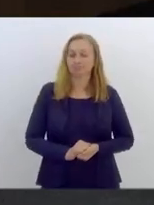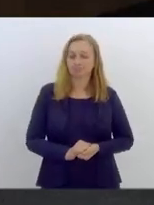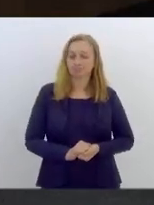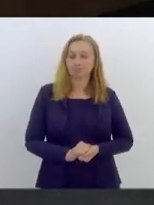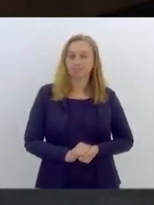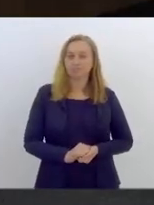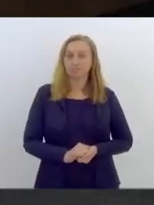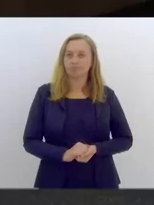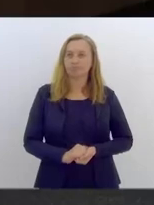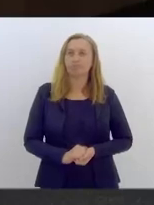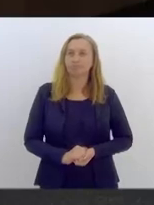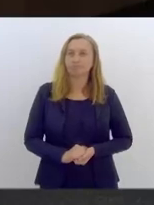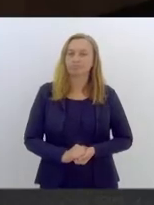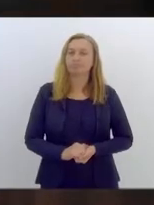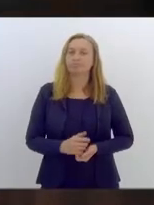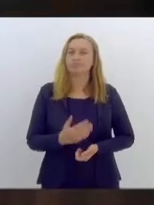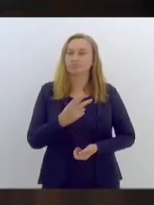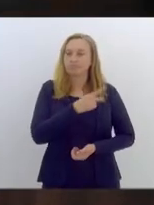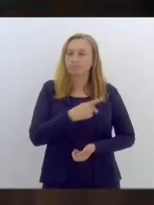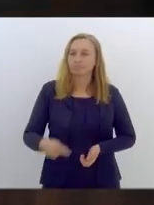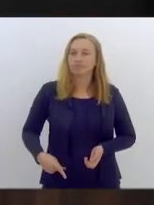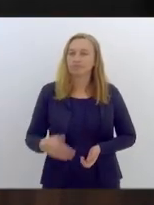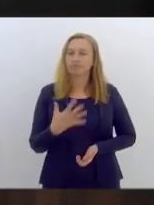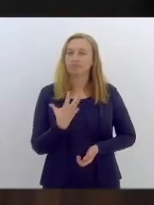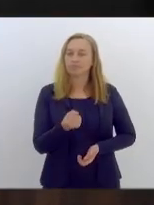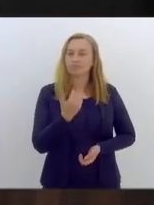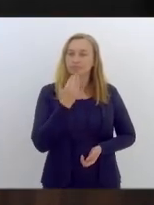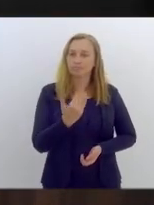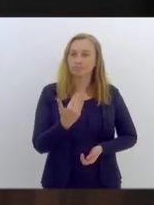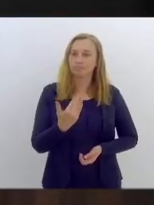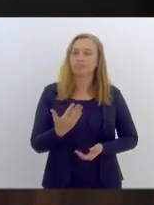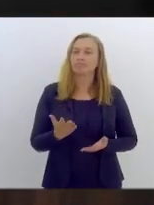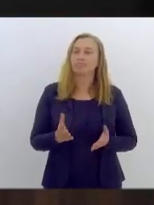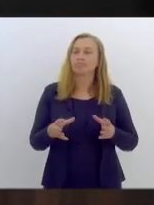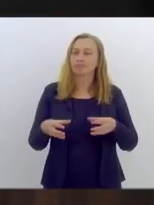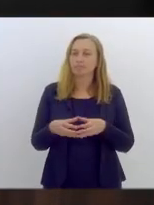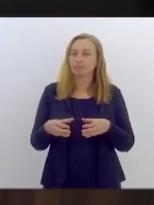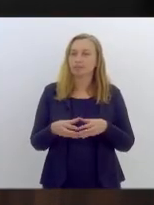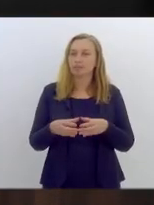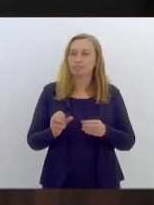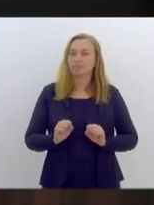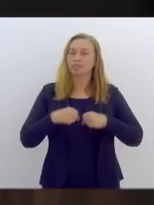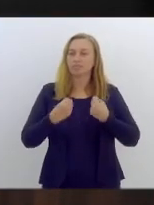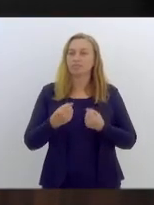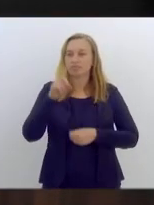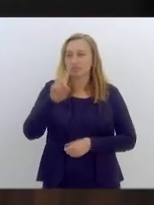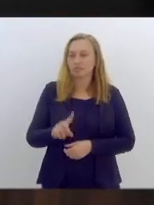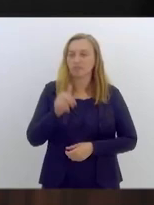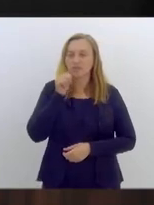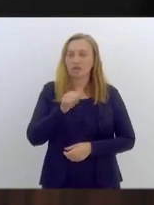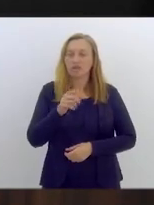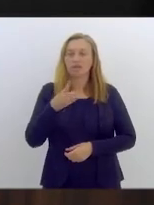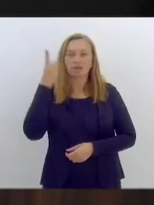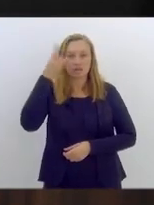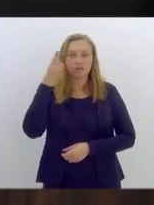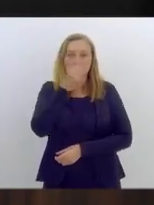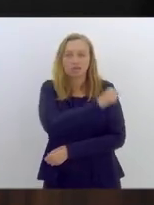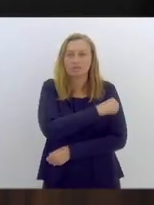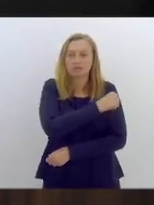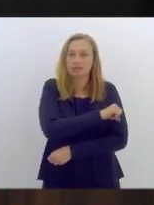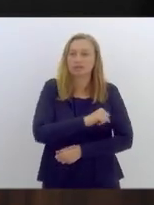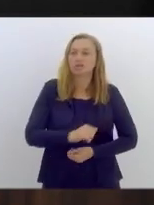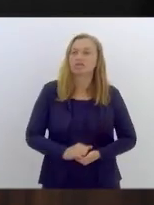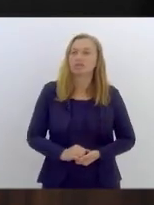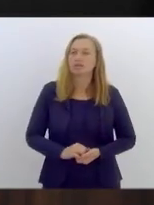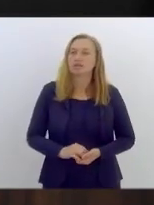redação. A presença defere o pedido de Vossa Excelência. Para emitir parecer pela Comissão de Defesa dos Direitos da Mulher, a deputada enfermeira Rejane.